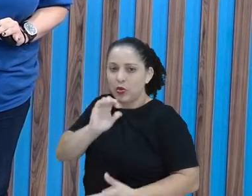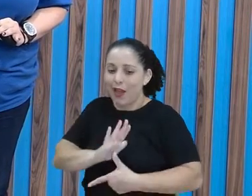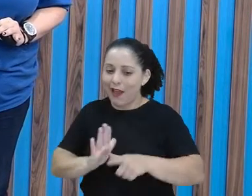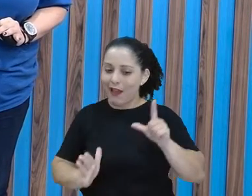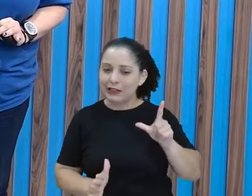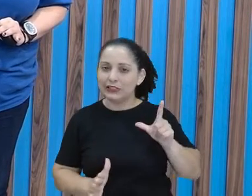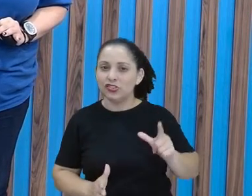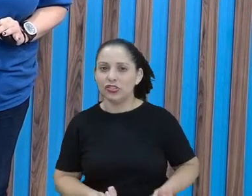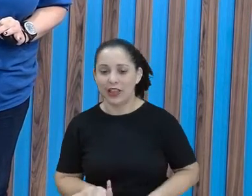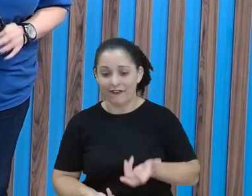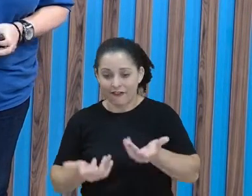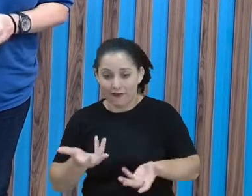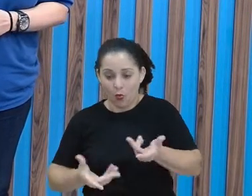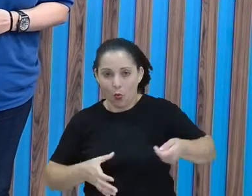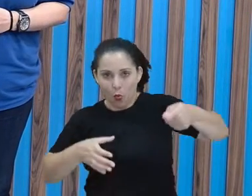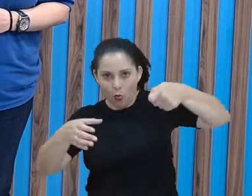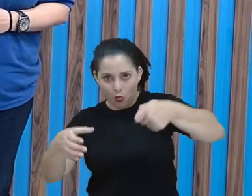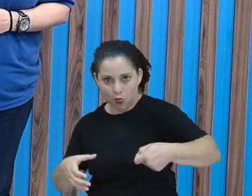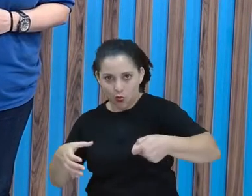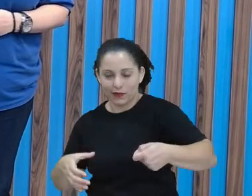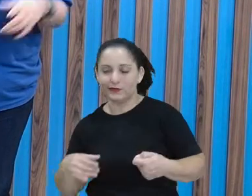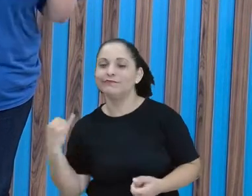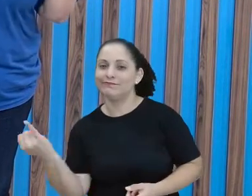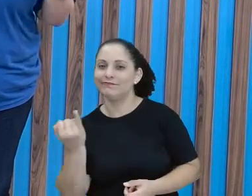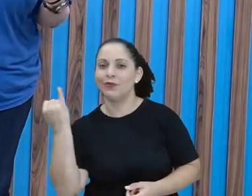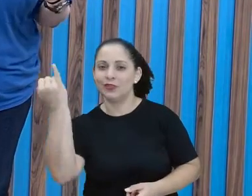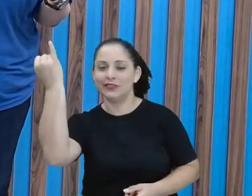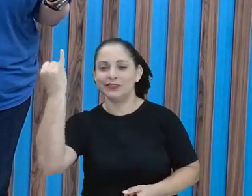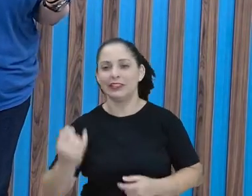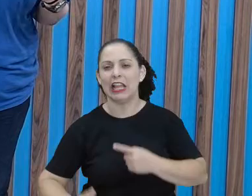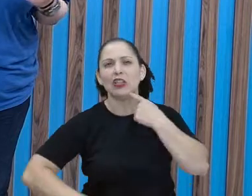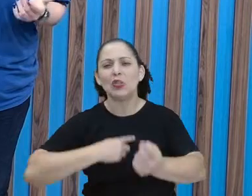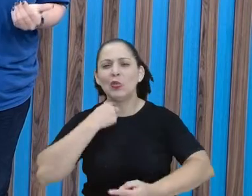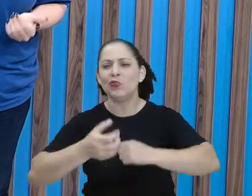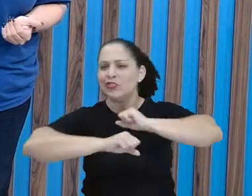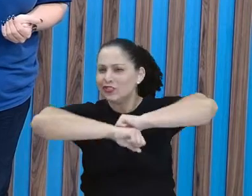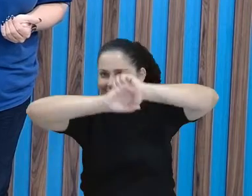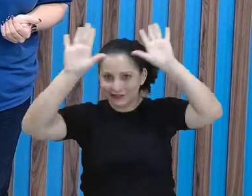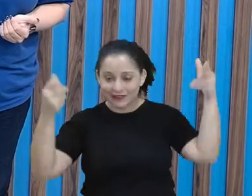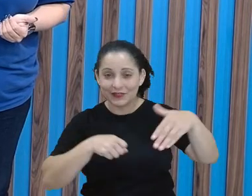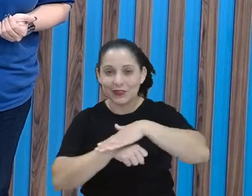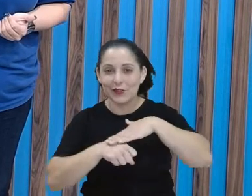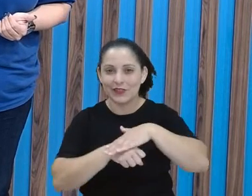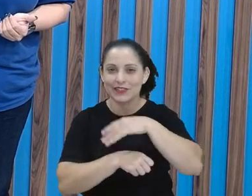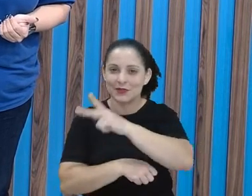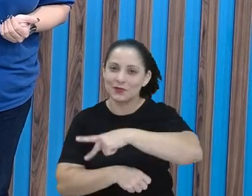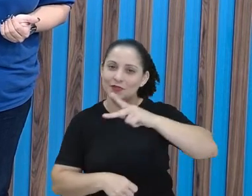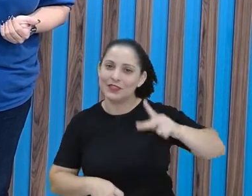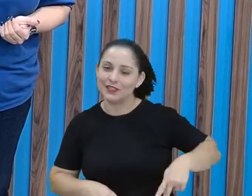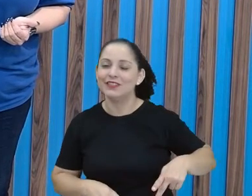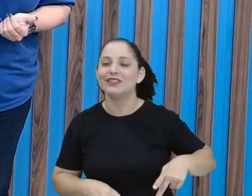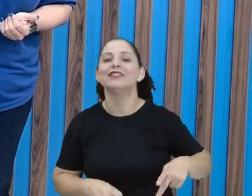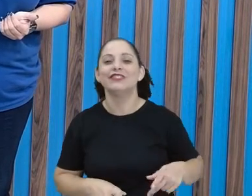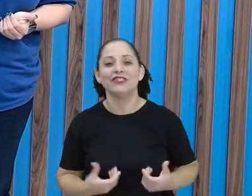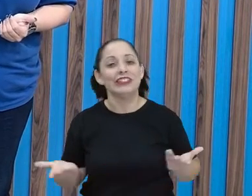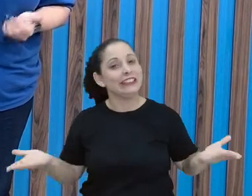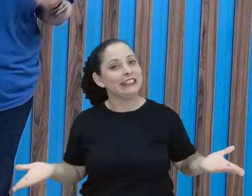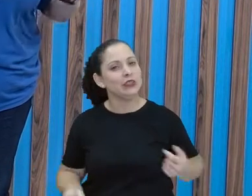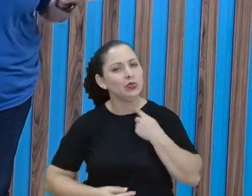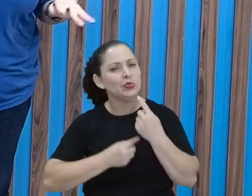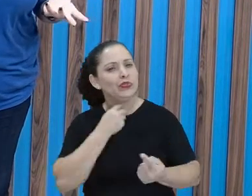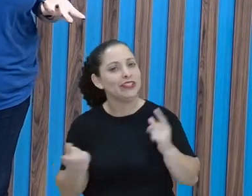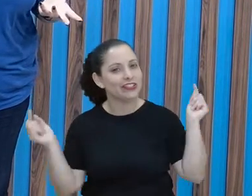ferve ela, tá certo, gente? Pois é, então tire suas dúvidas com seus professores da sua escola de origem e